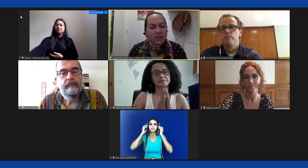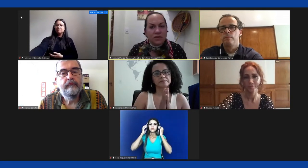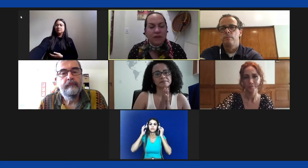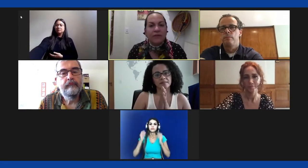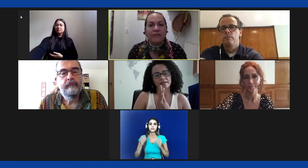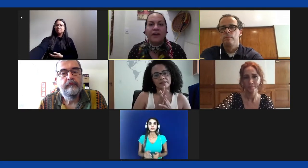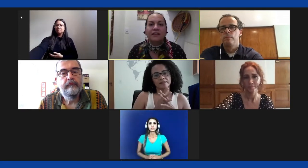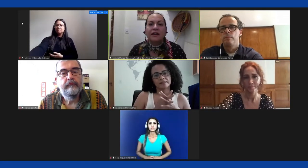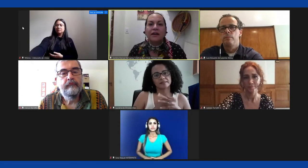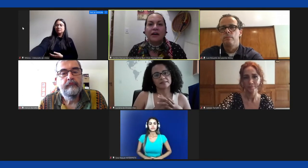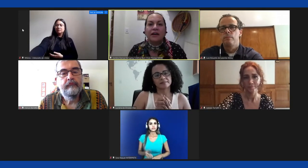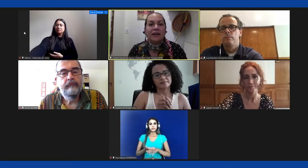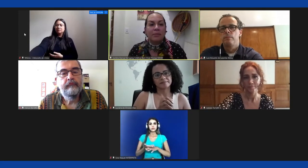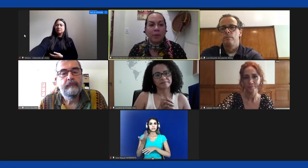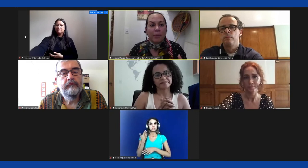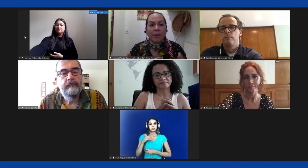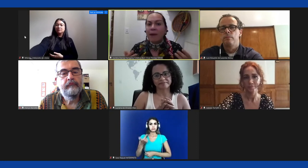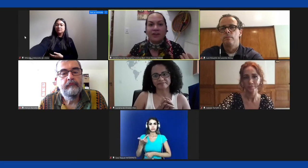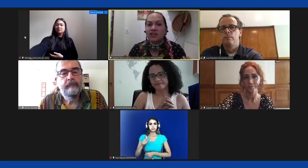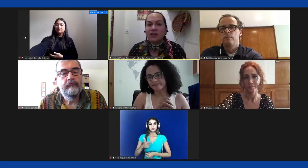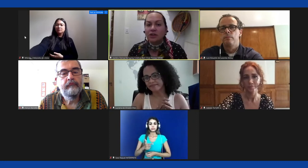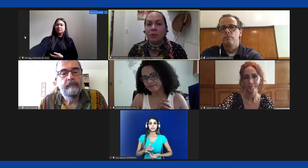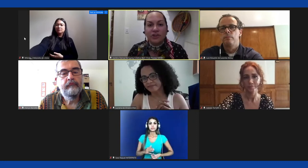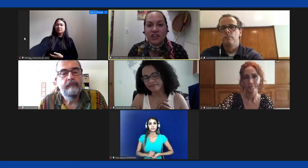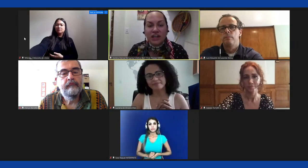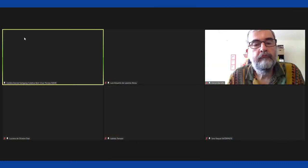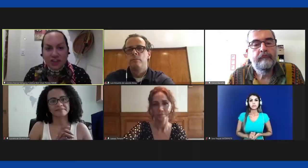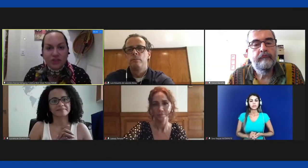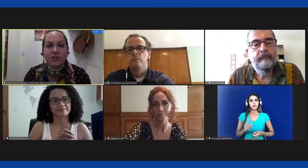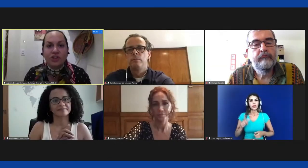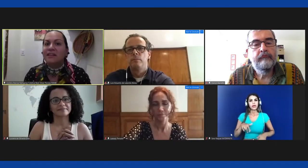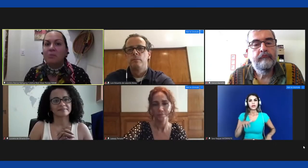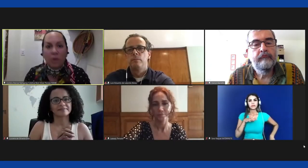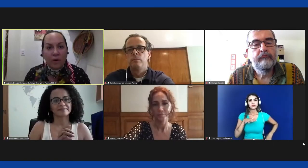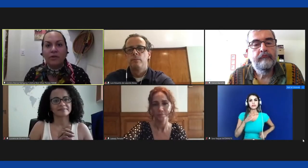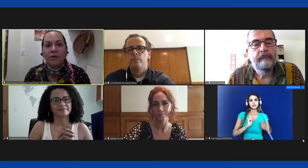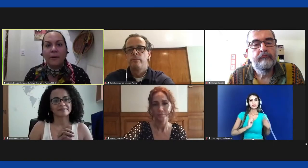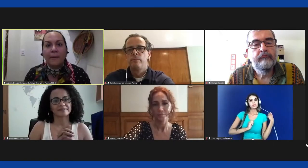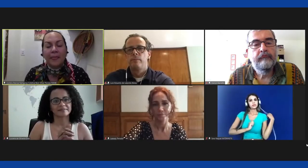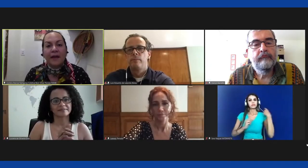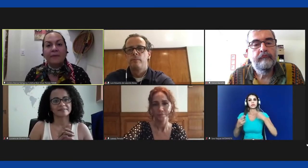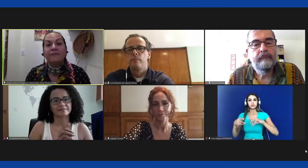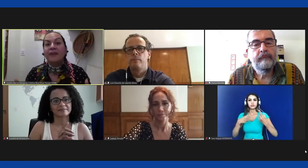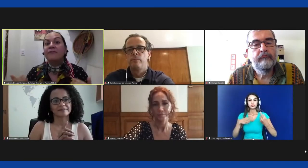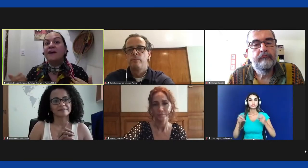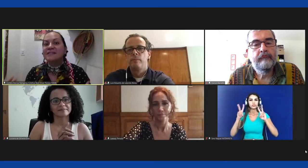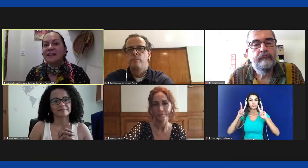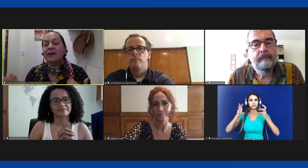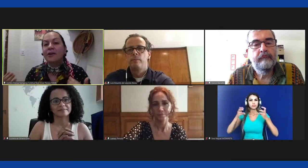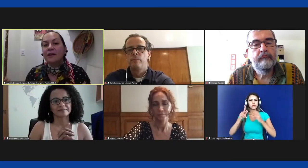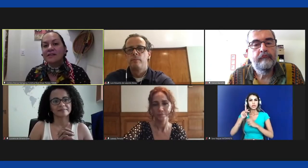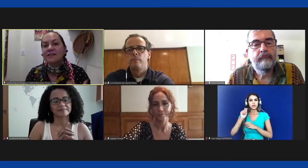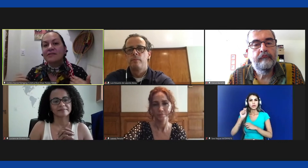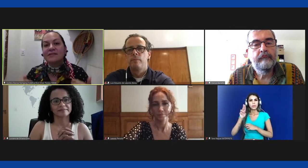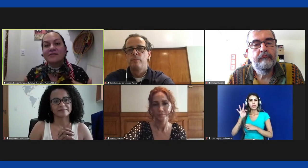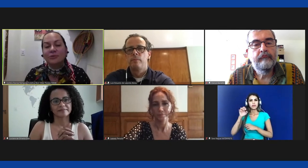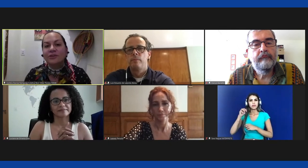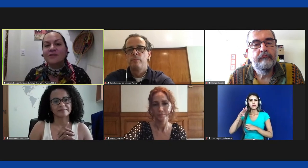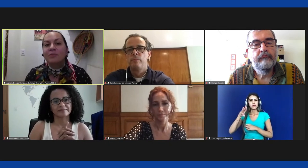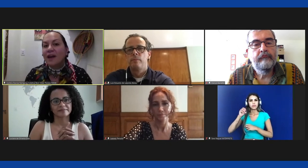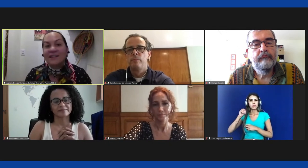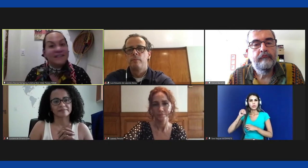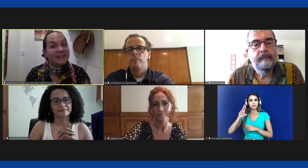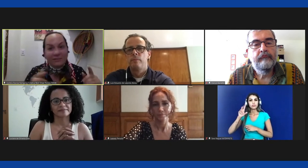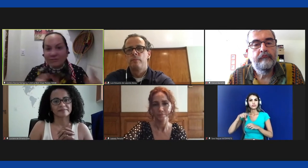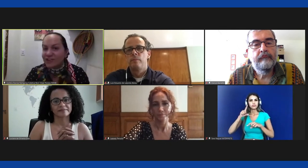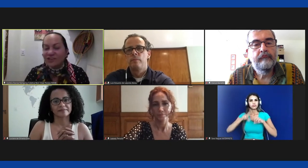que antes nunca foi feita e que própria parte da antropologia que discute patrimônio vem fazendo e reconhecendo essas culturas